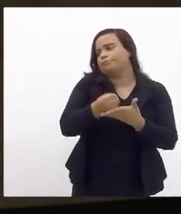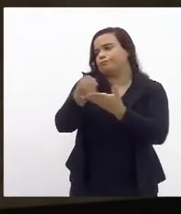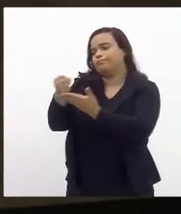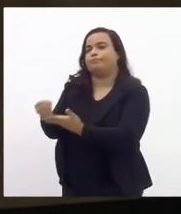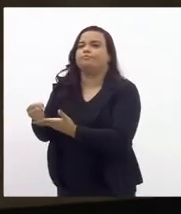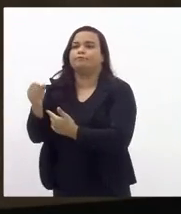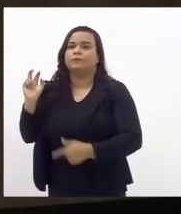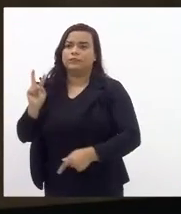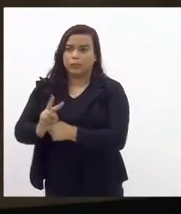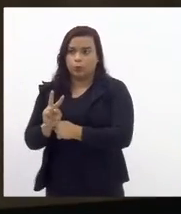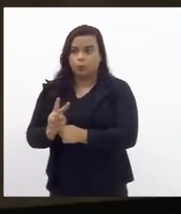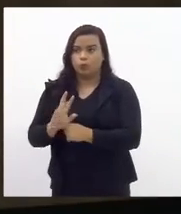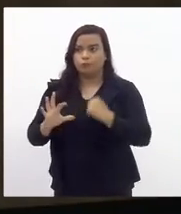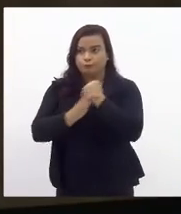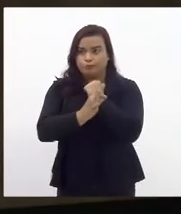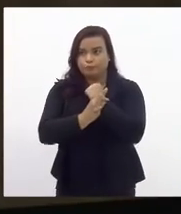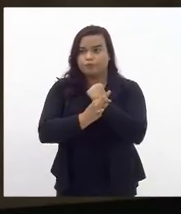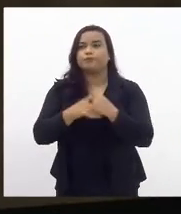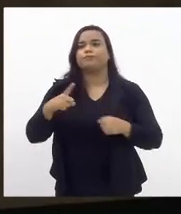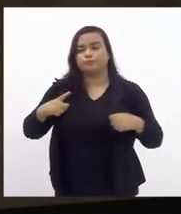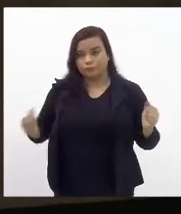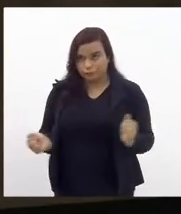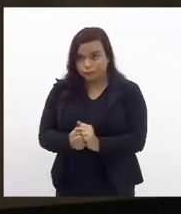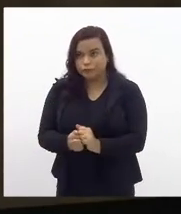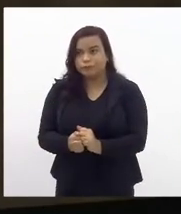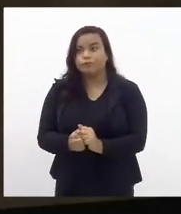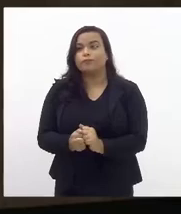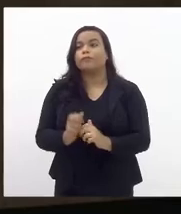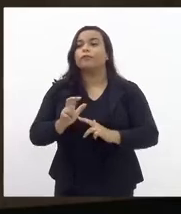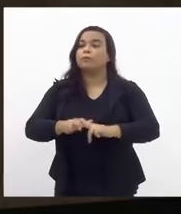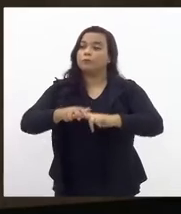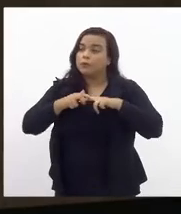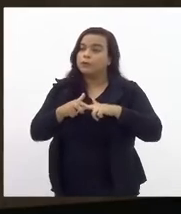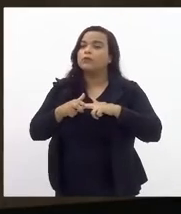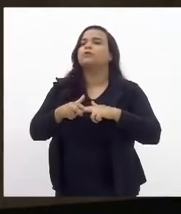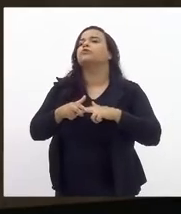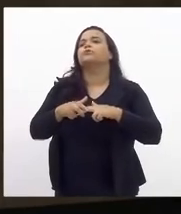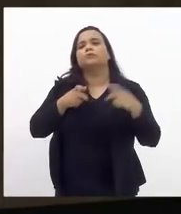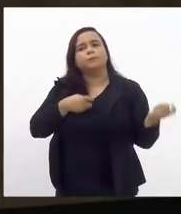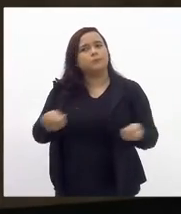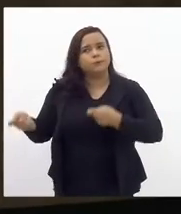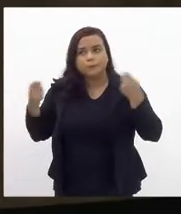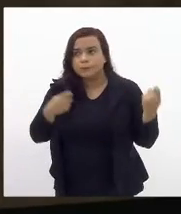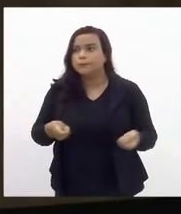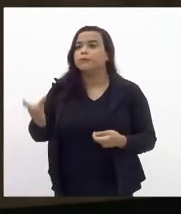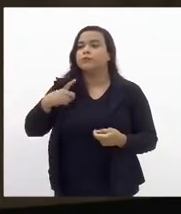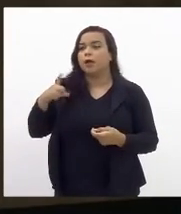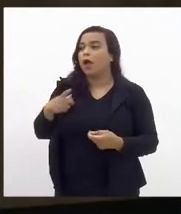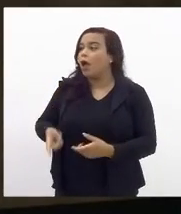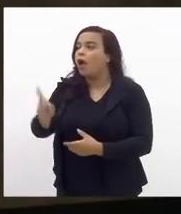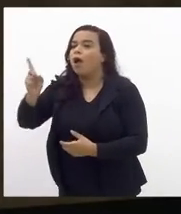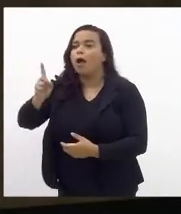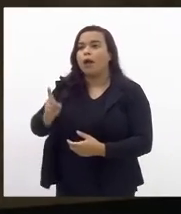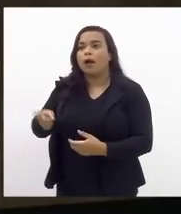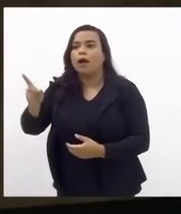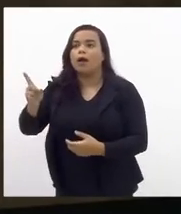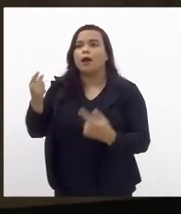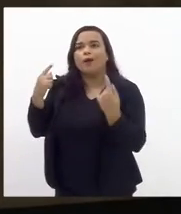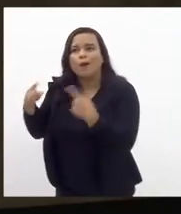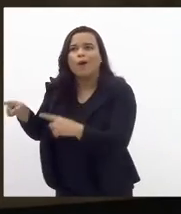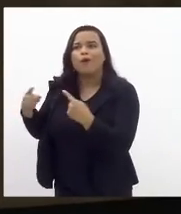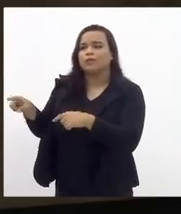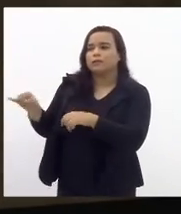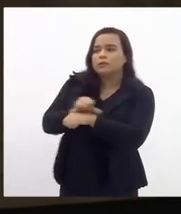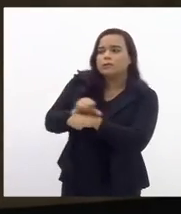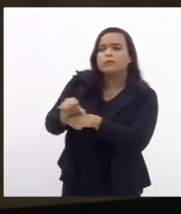um aparato de segurança, tendo em vista constantes e recorrentes ameaças que nunca cessaram desde então